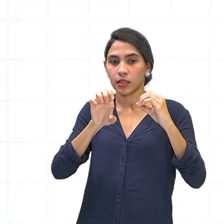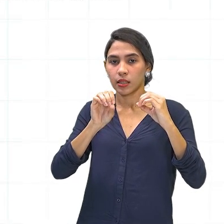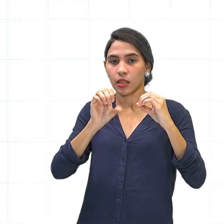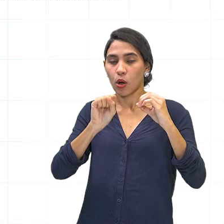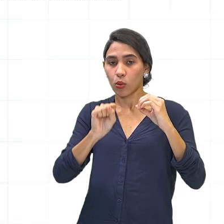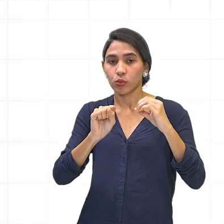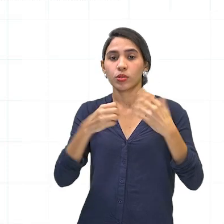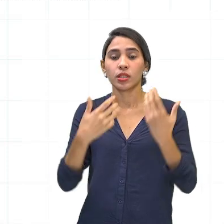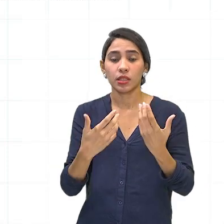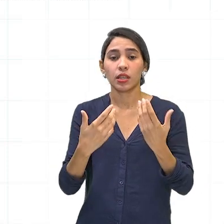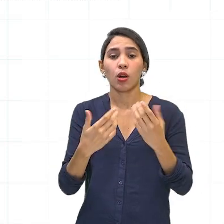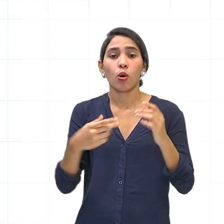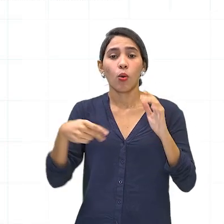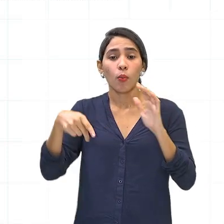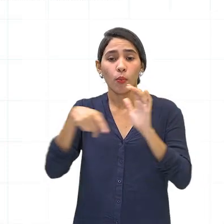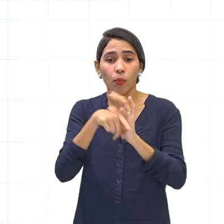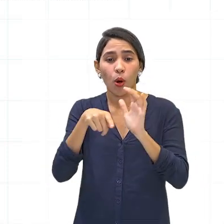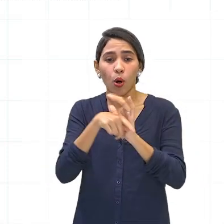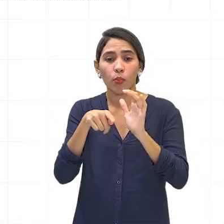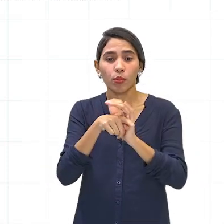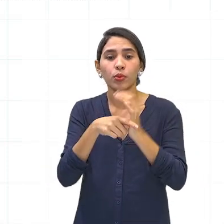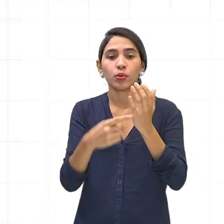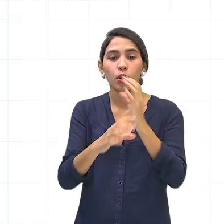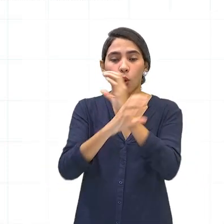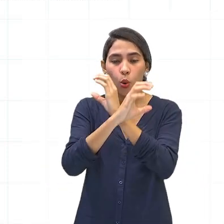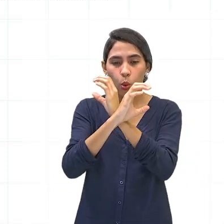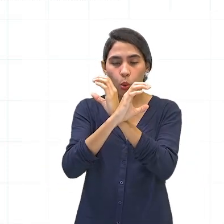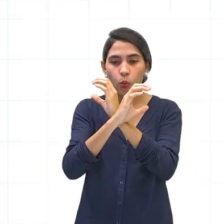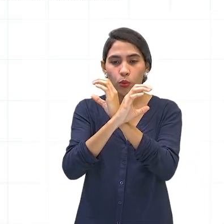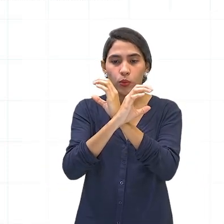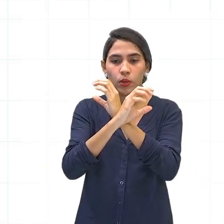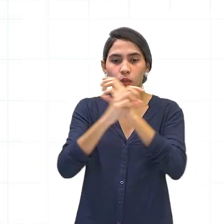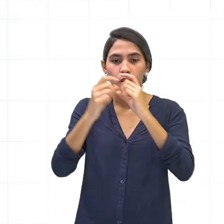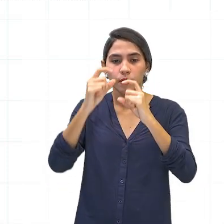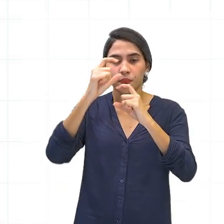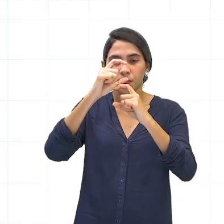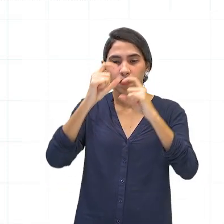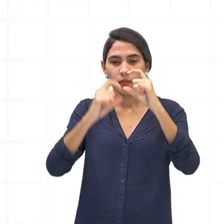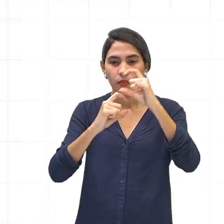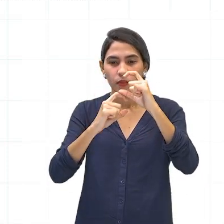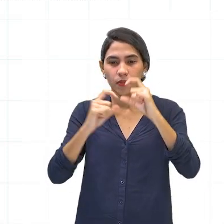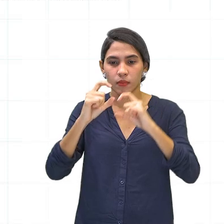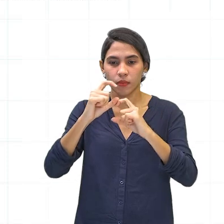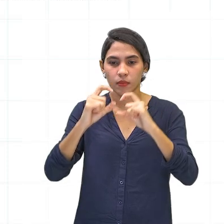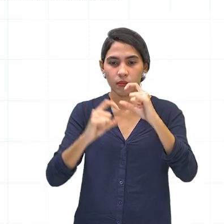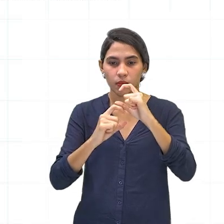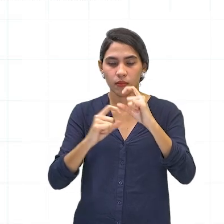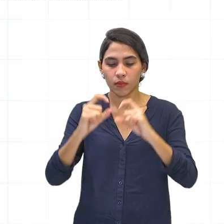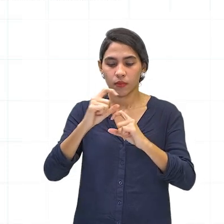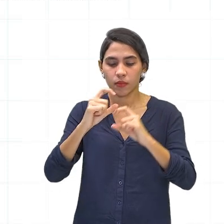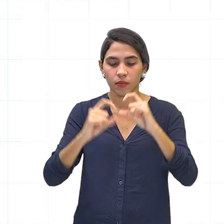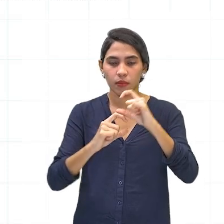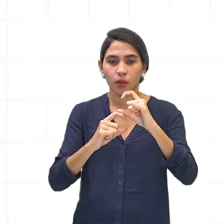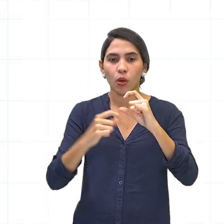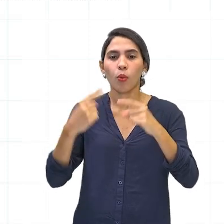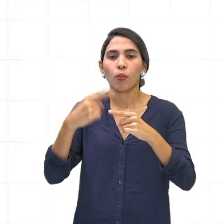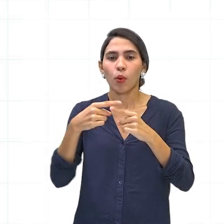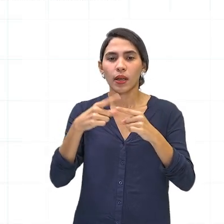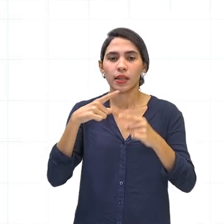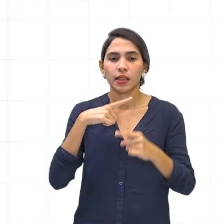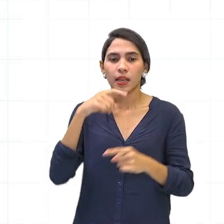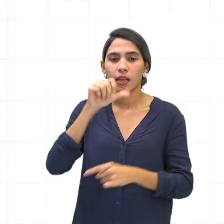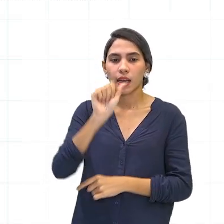possuem o corpo segmentado com anéis, né? Daí vem, ó, anelídeos, vem de anéis. Então é o corpo segmentado com